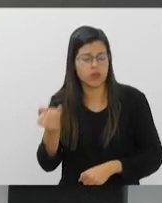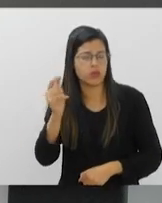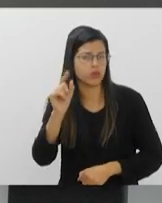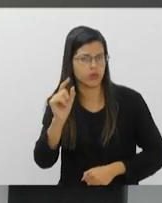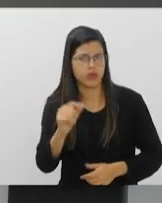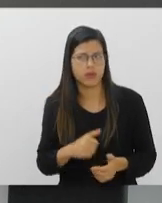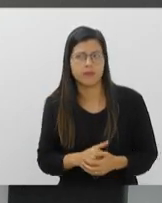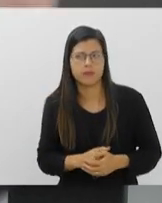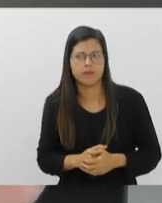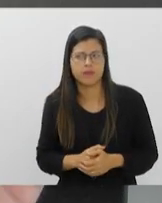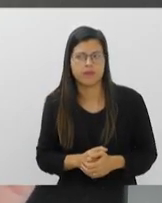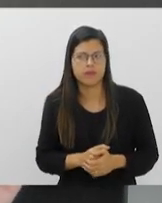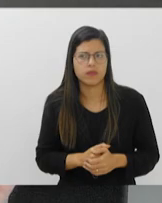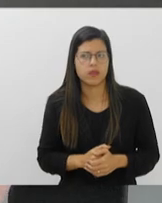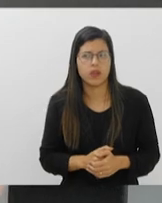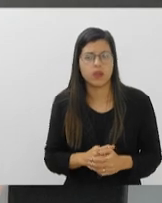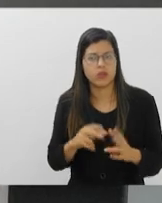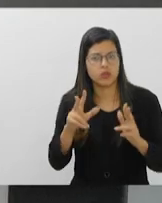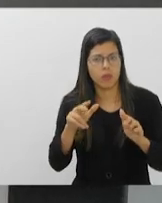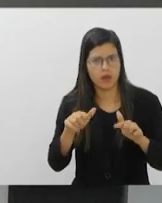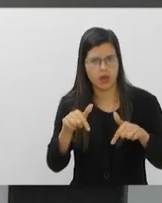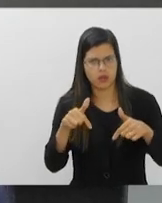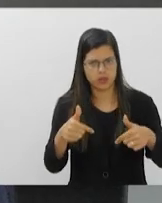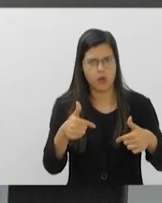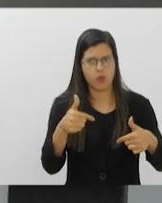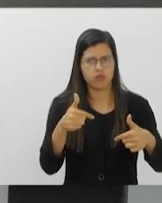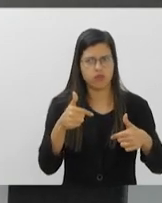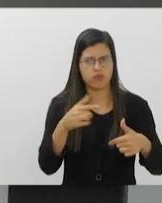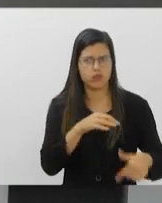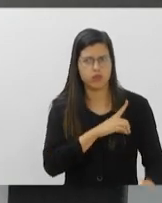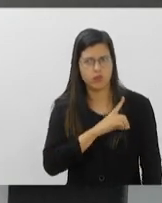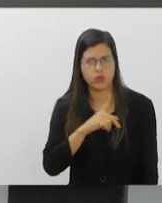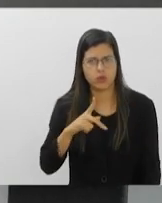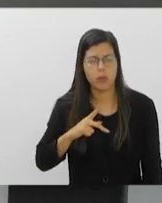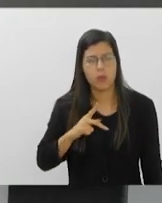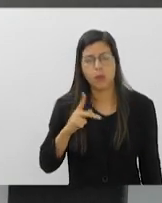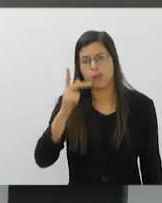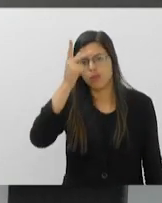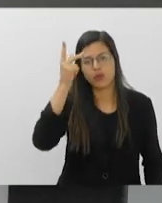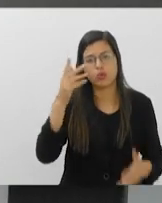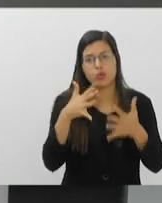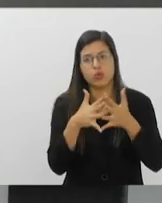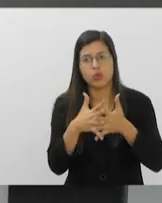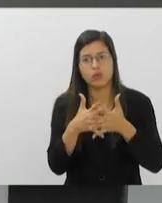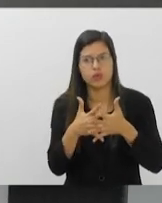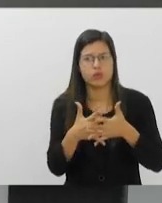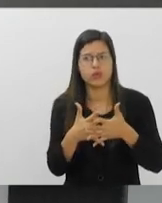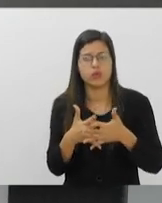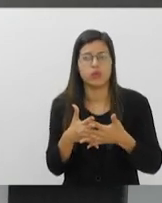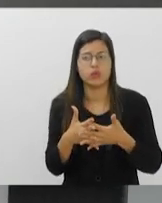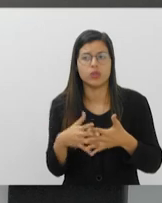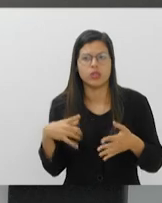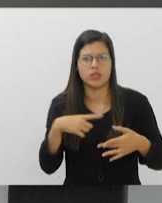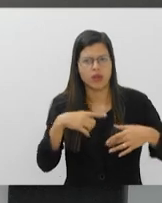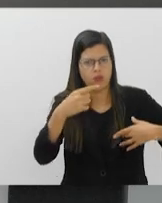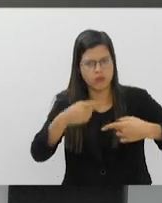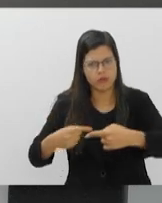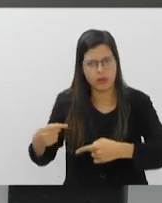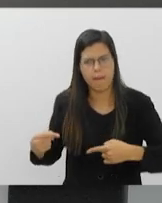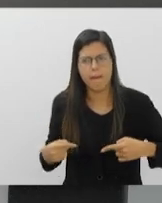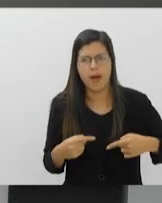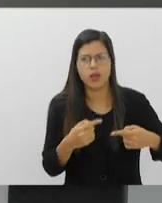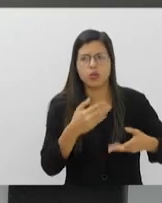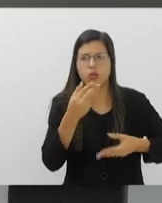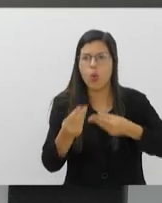coisas porque essa questão da atuação do defensor Às vezes as pessoas confundem etc isso lá no infracional a gente teve um debate uma outra vez mas